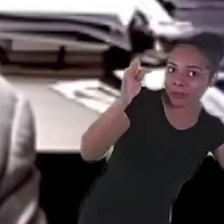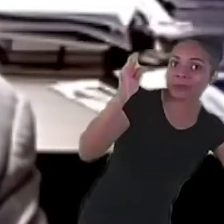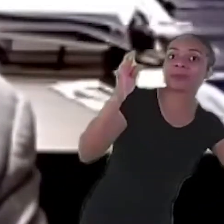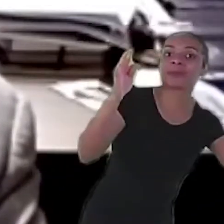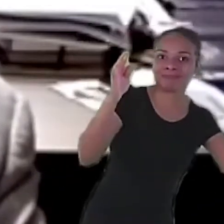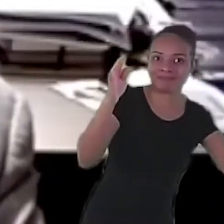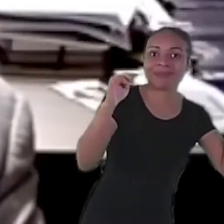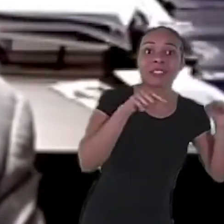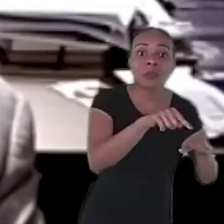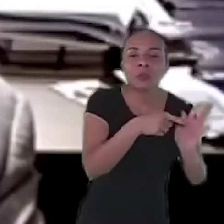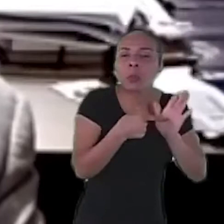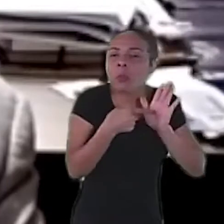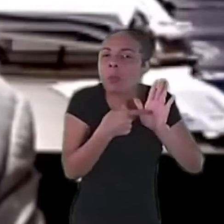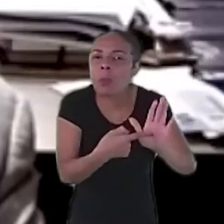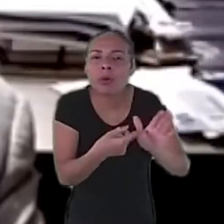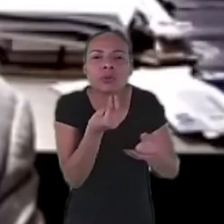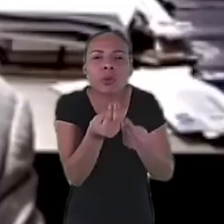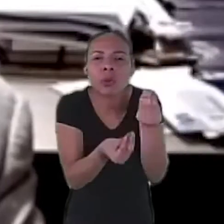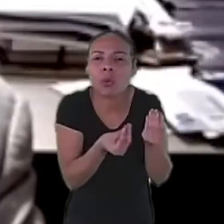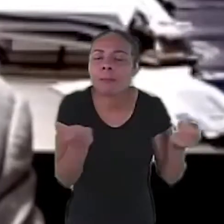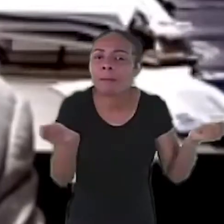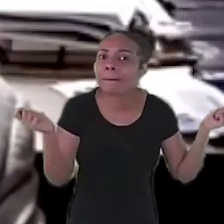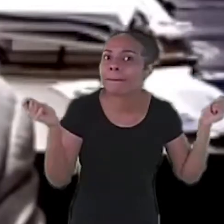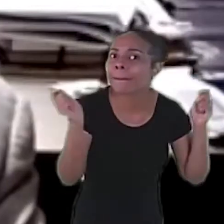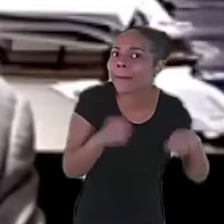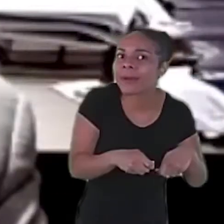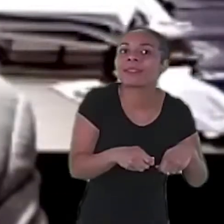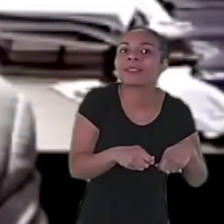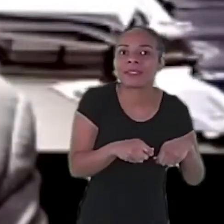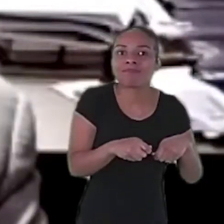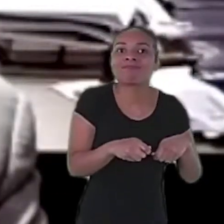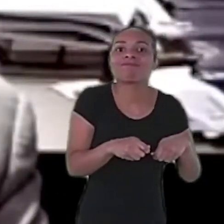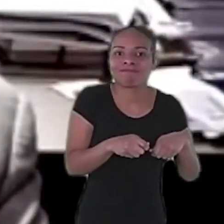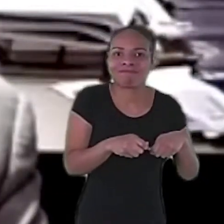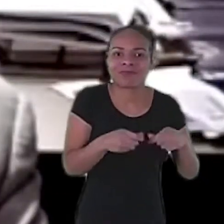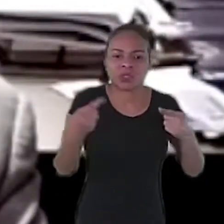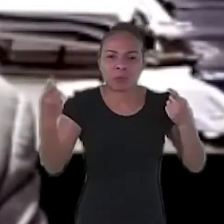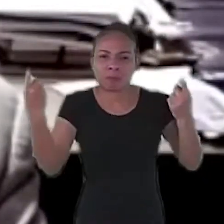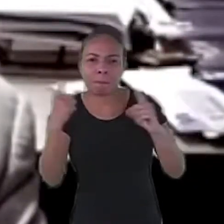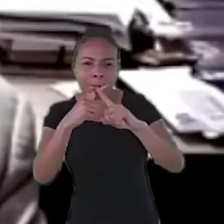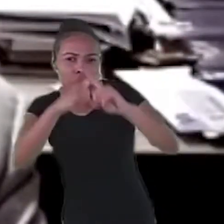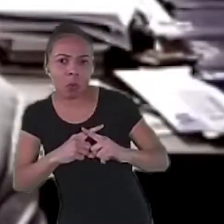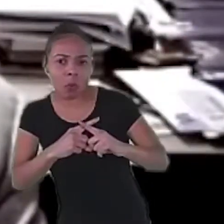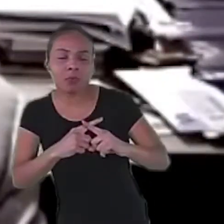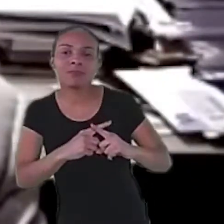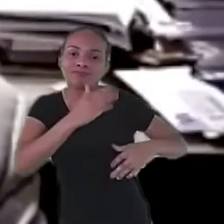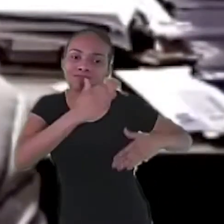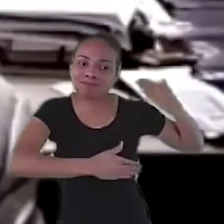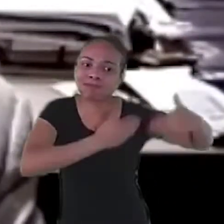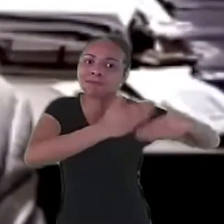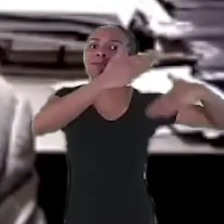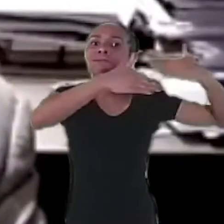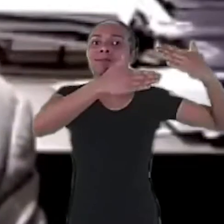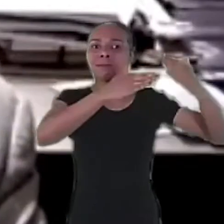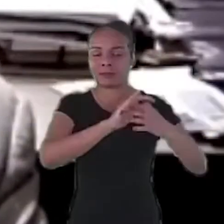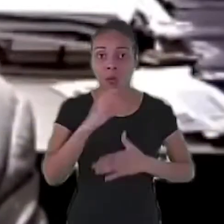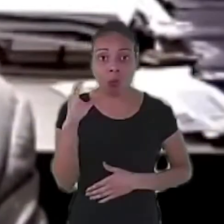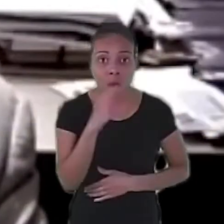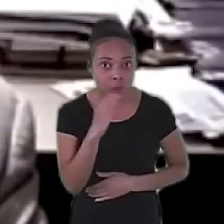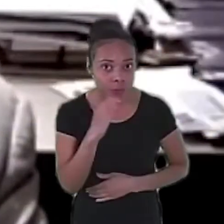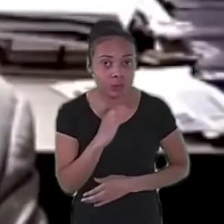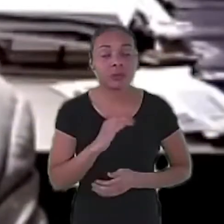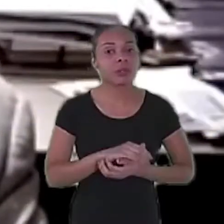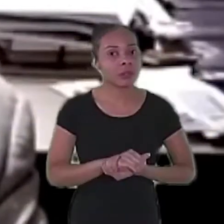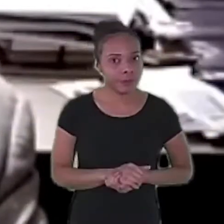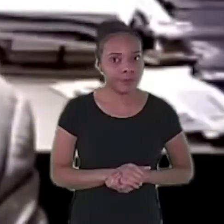numa capacidade de competição econômica acelerada, mas nós sabemos também de toda a história mundial, ao